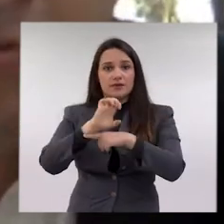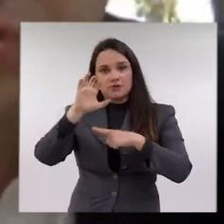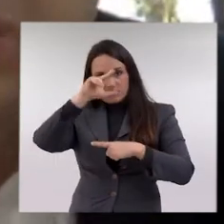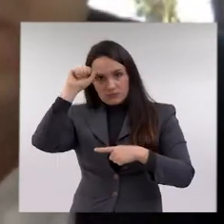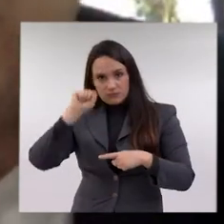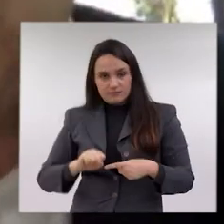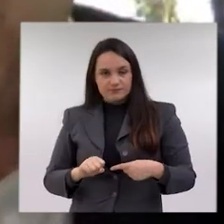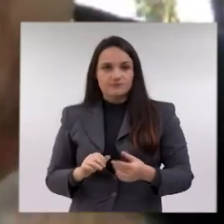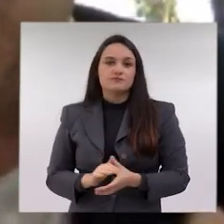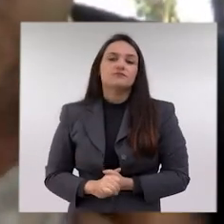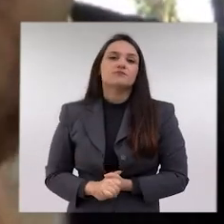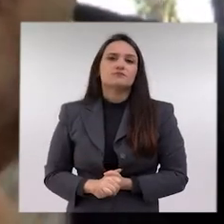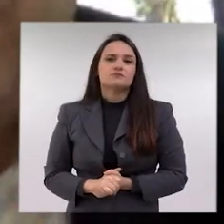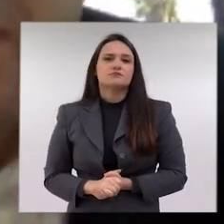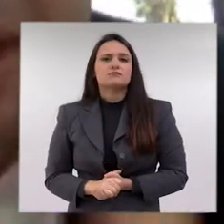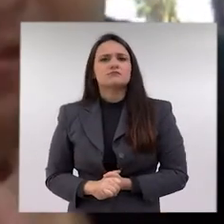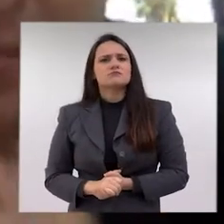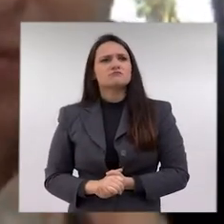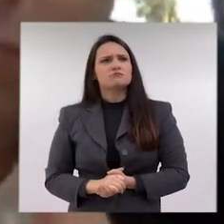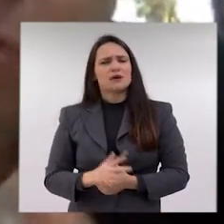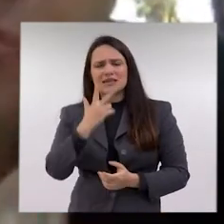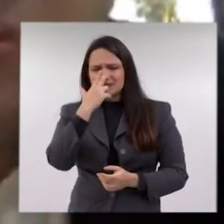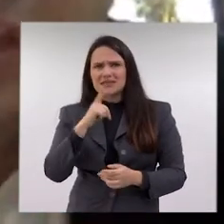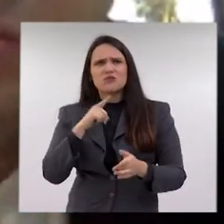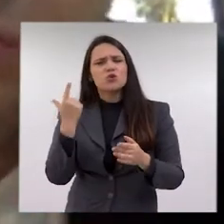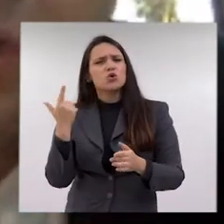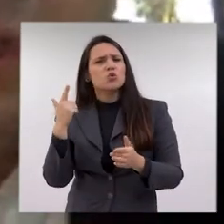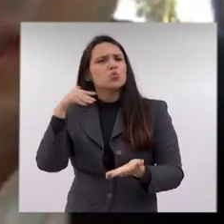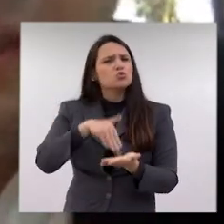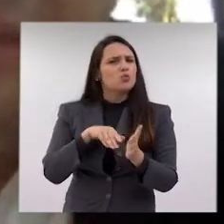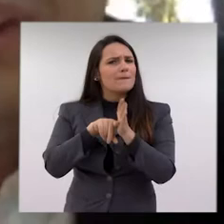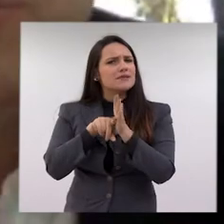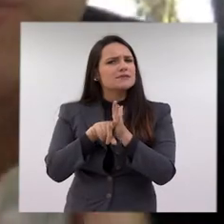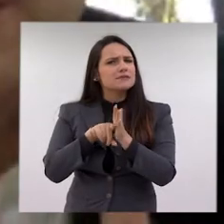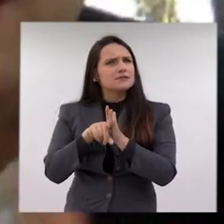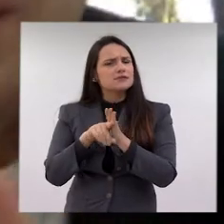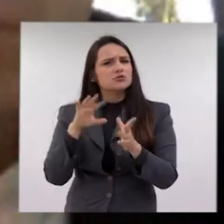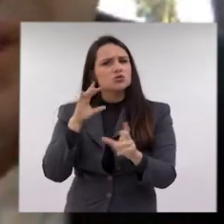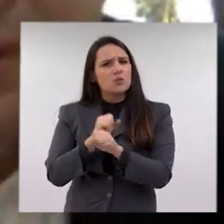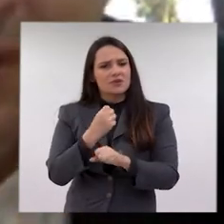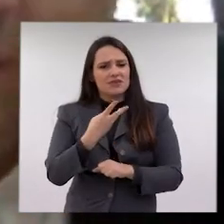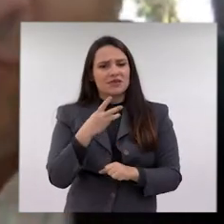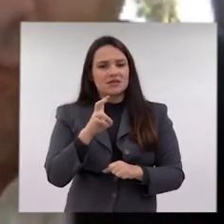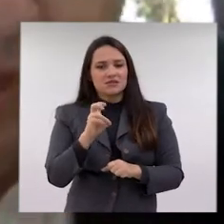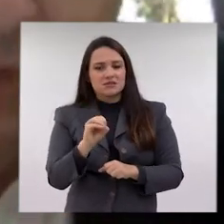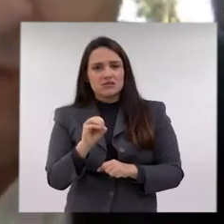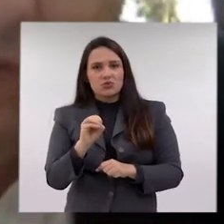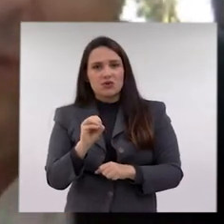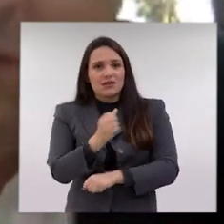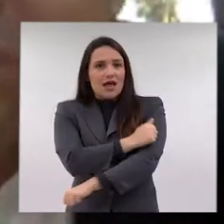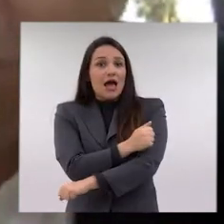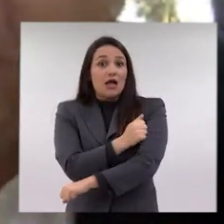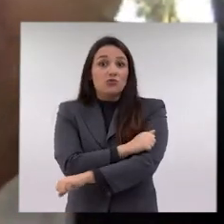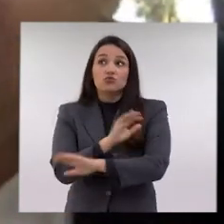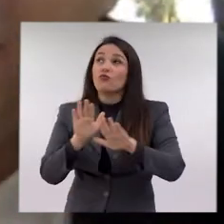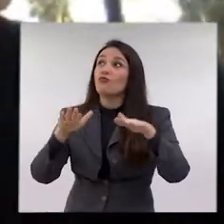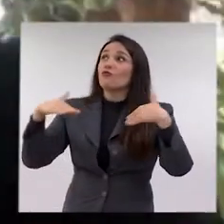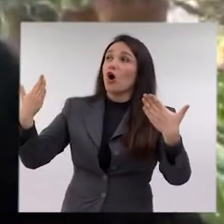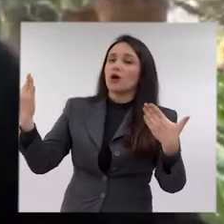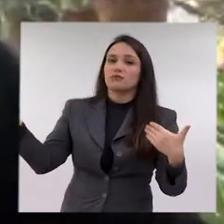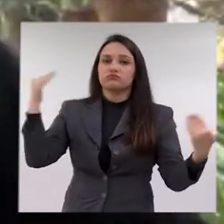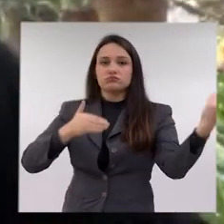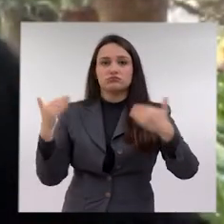nós temos hoje registrado, deve ter mais, mas o último censo, então, 350 estudantes de